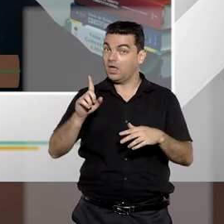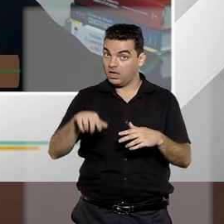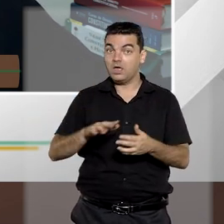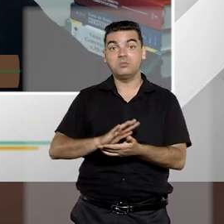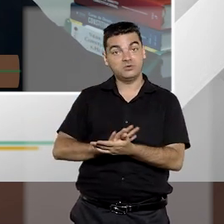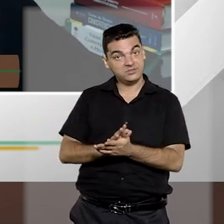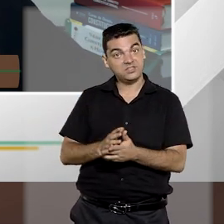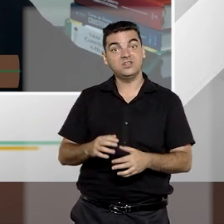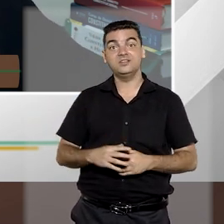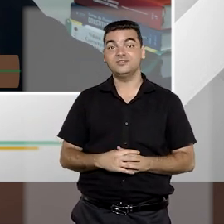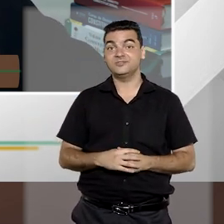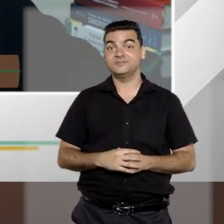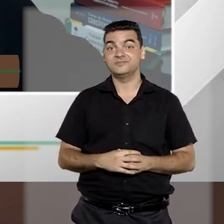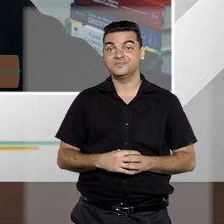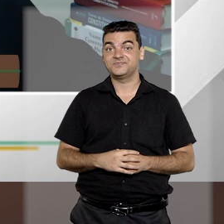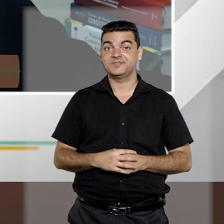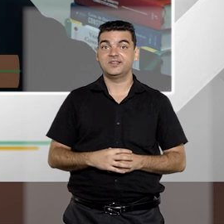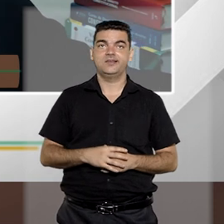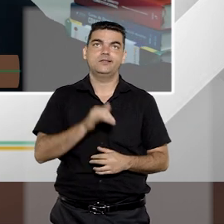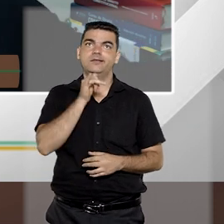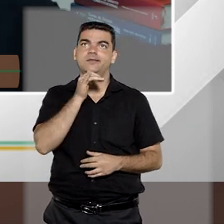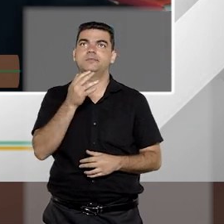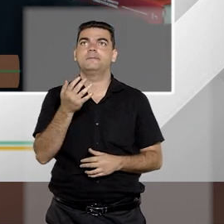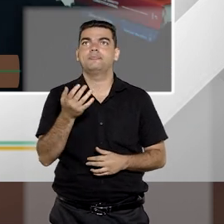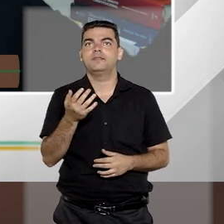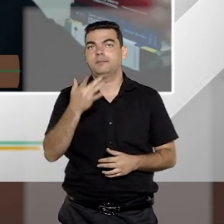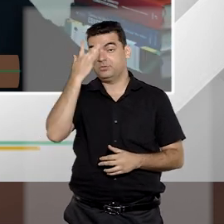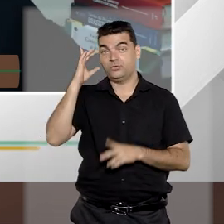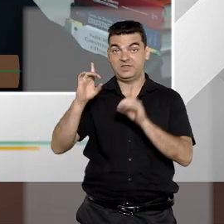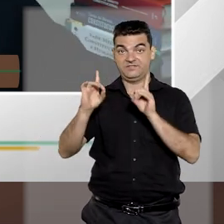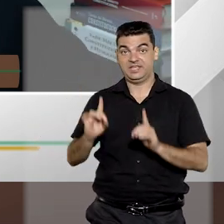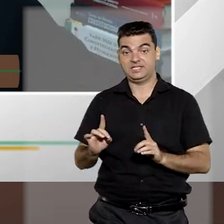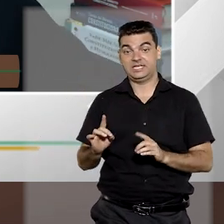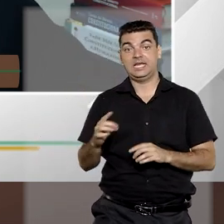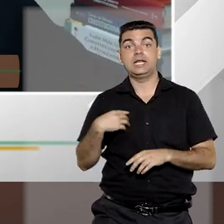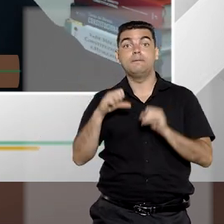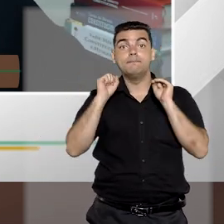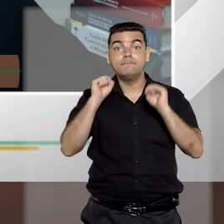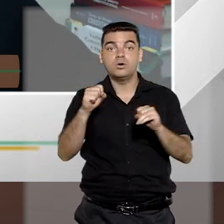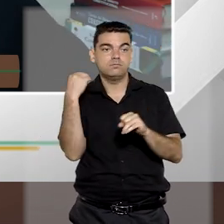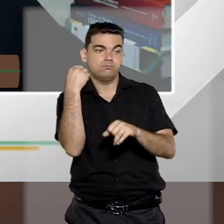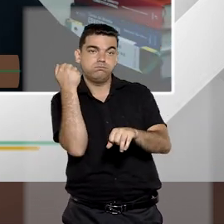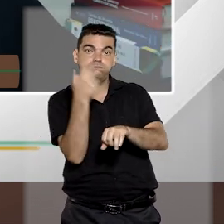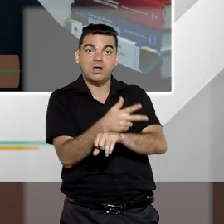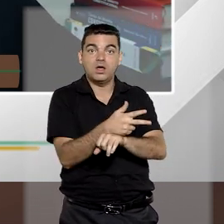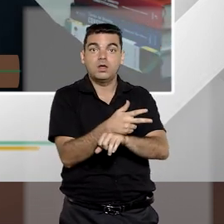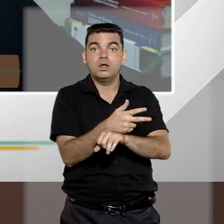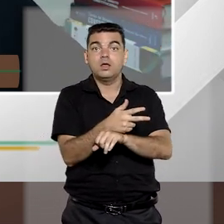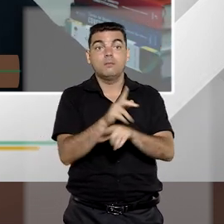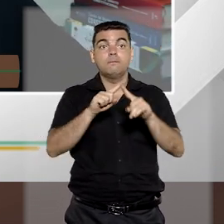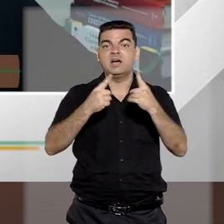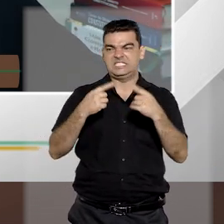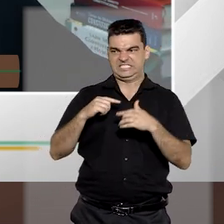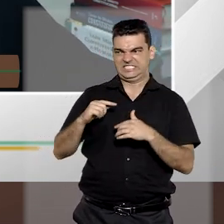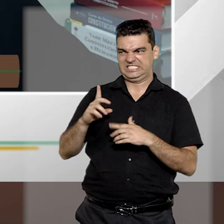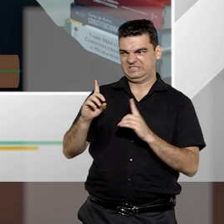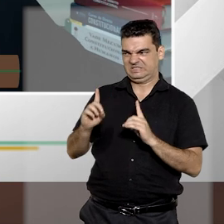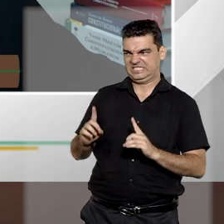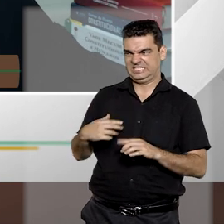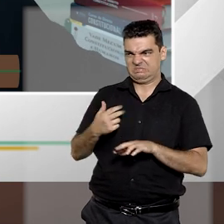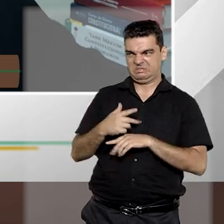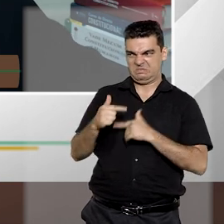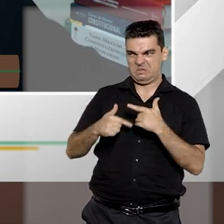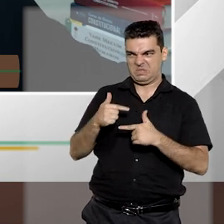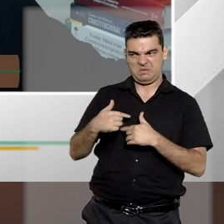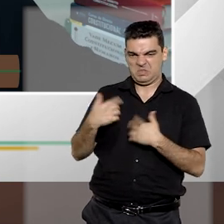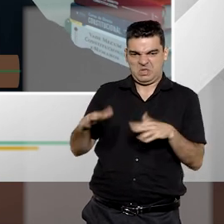discriminação, ela não é só naquela situação em que, por exemplo, a pessoa com deficiência tem ali uma oportunidade de emprego negada em razão da sua condição, ou no